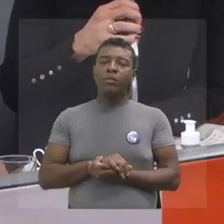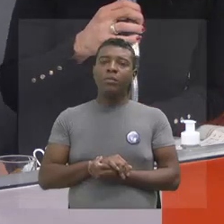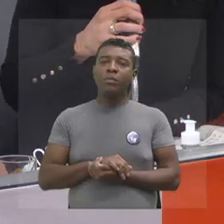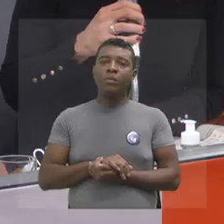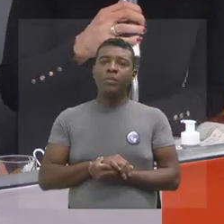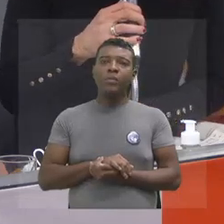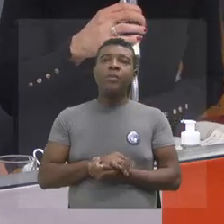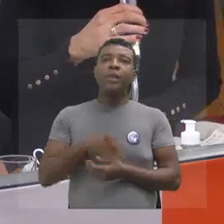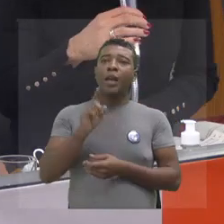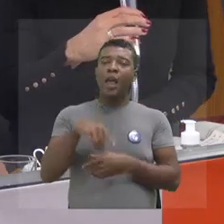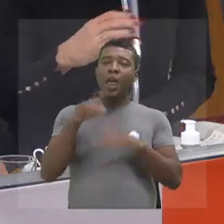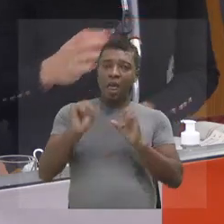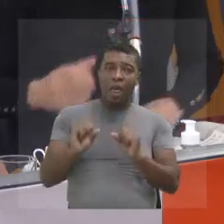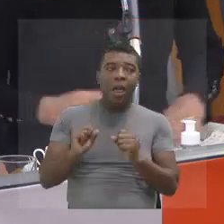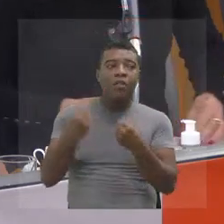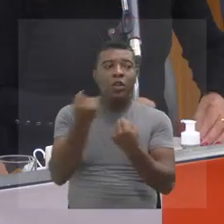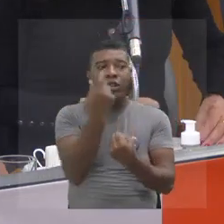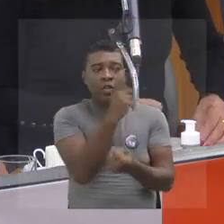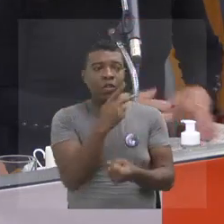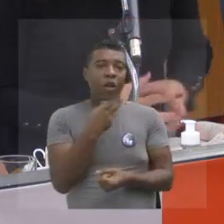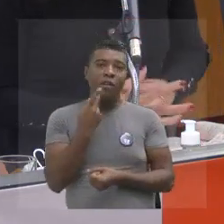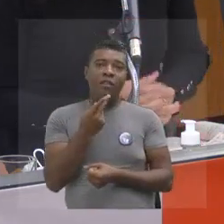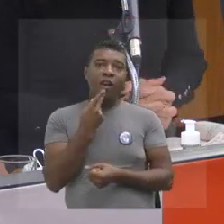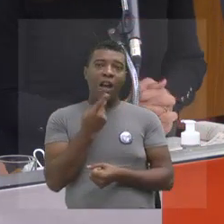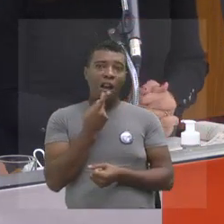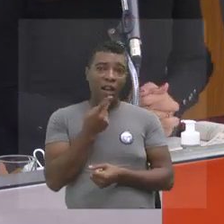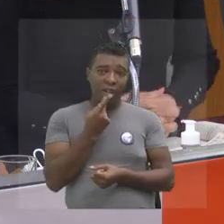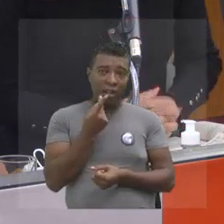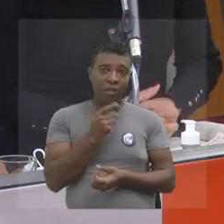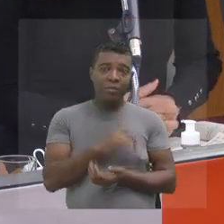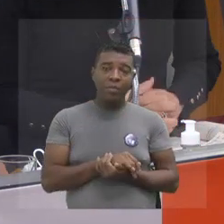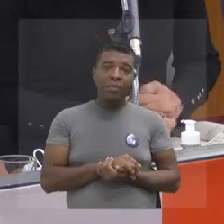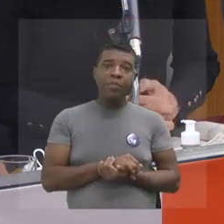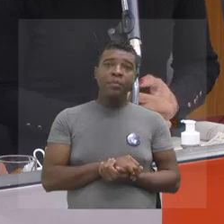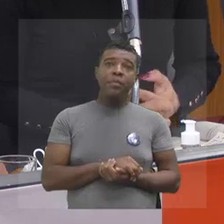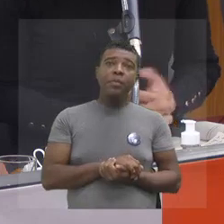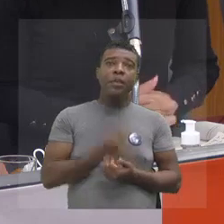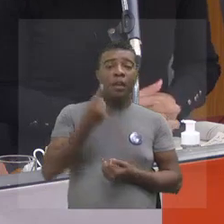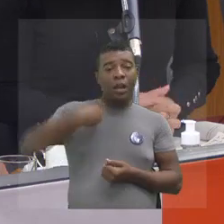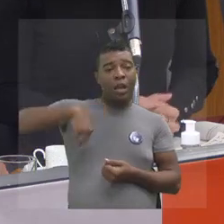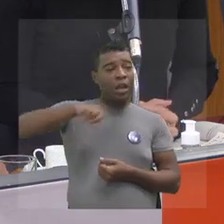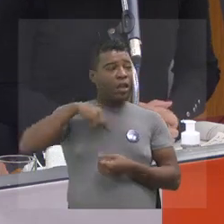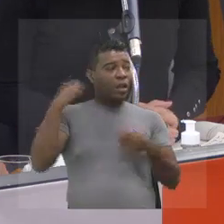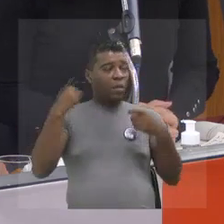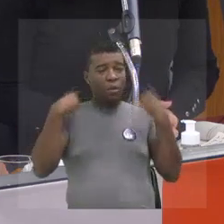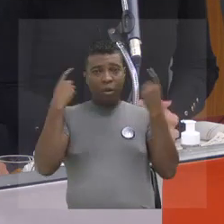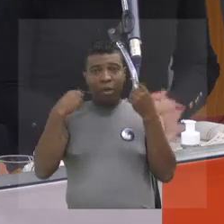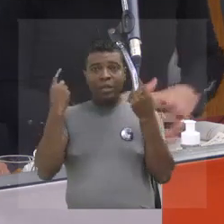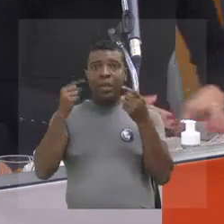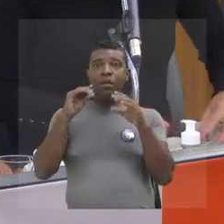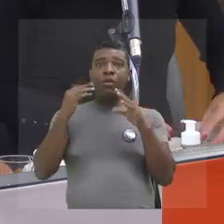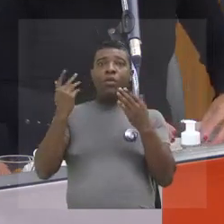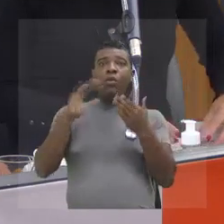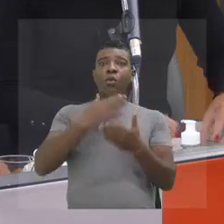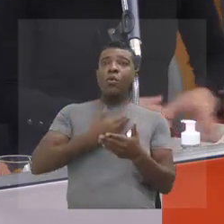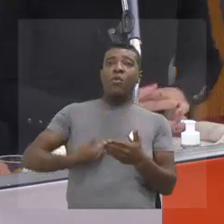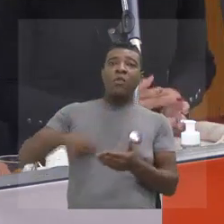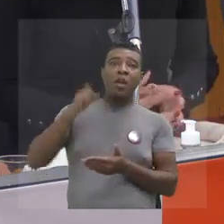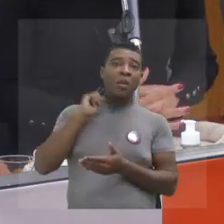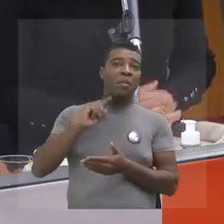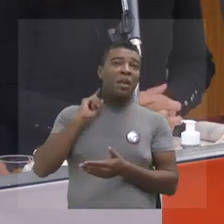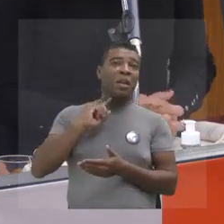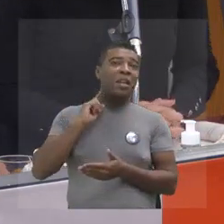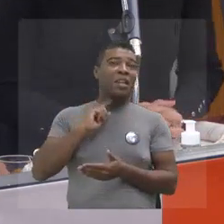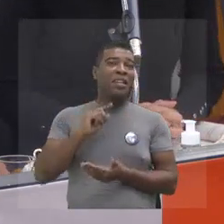reforçando a sua fala em relação a nossa preocupação ou preocupação do governo de Minas e tendo um olhar muito